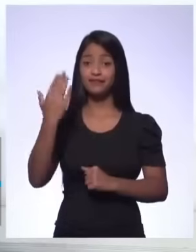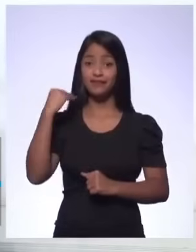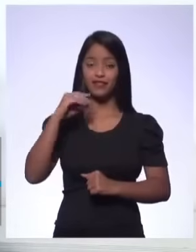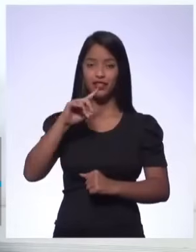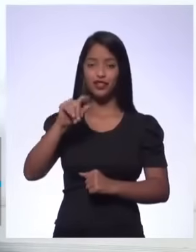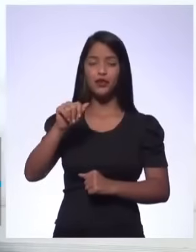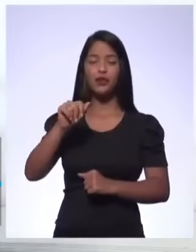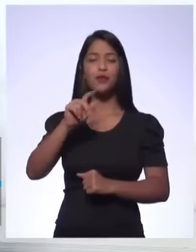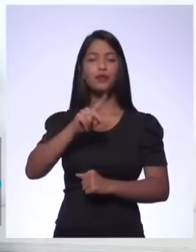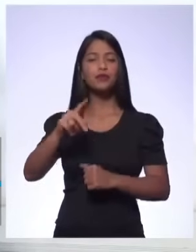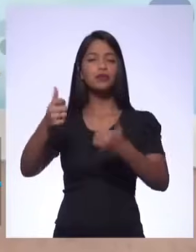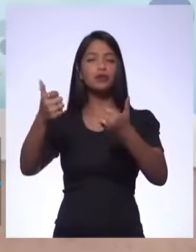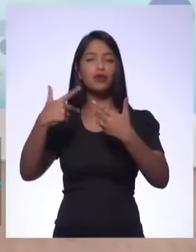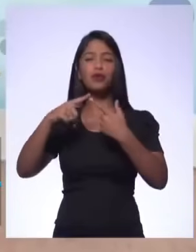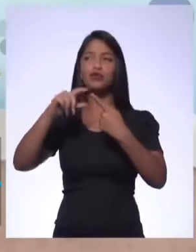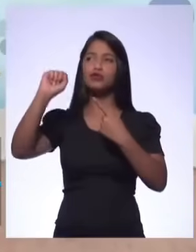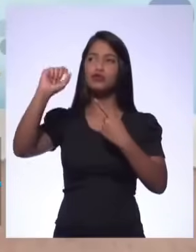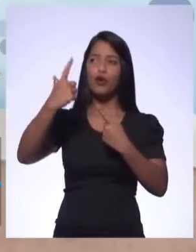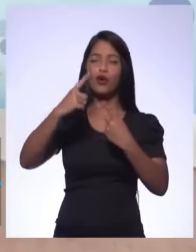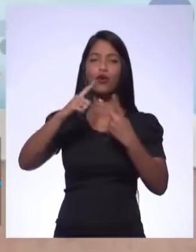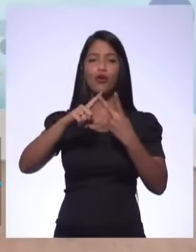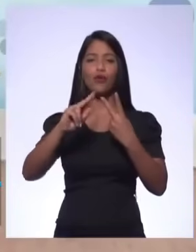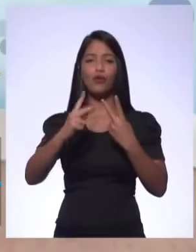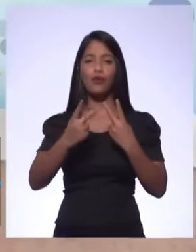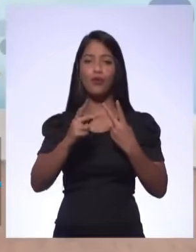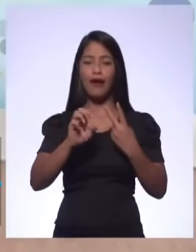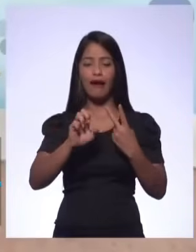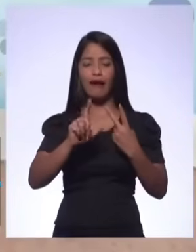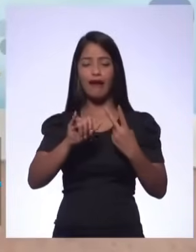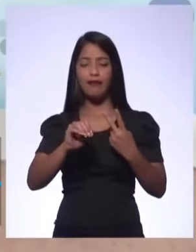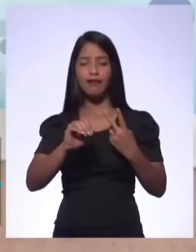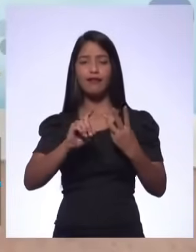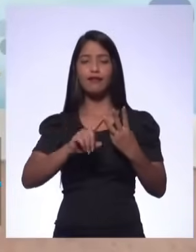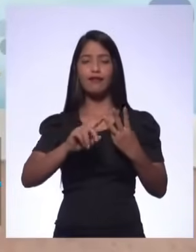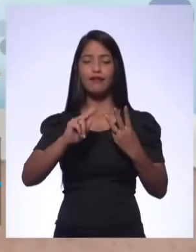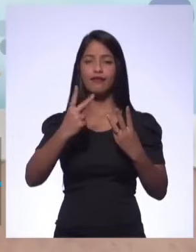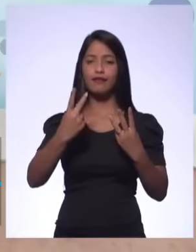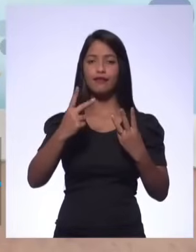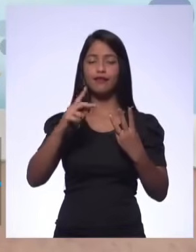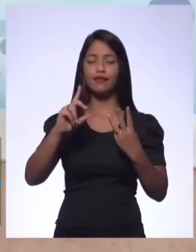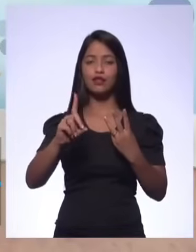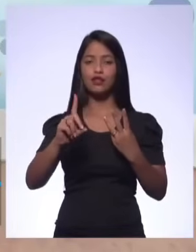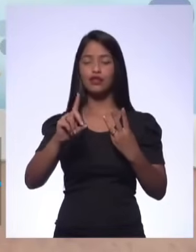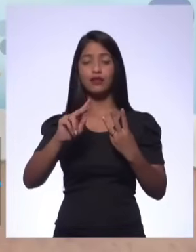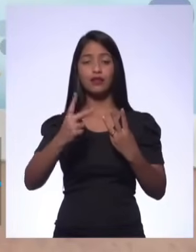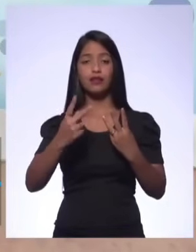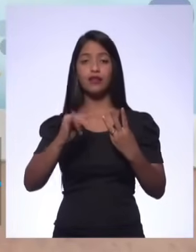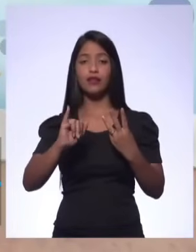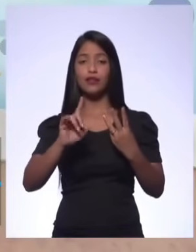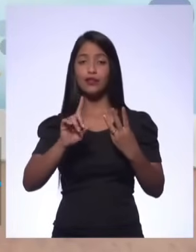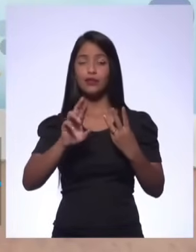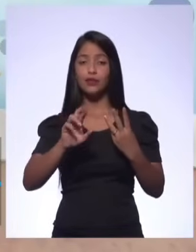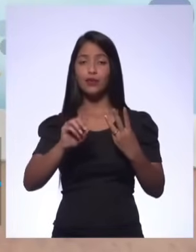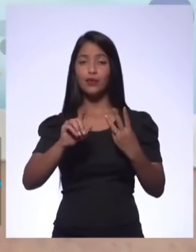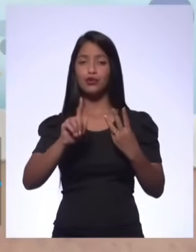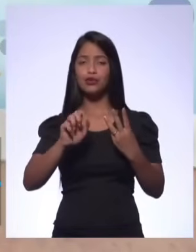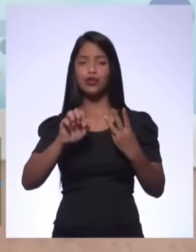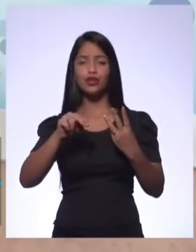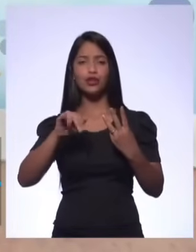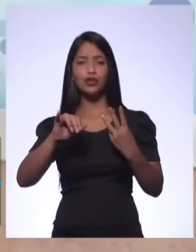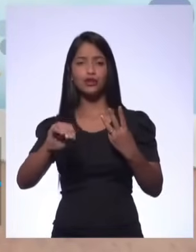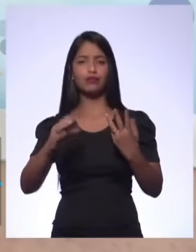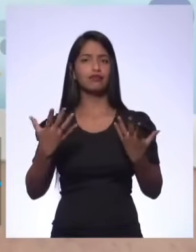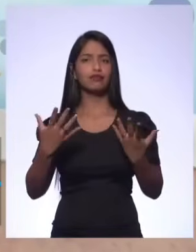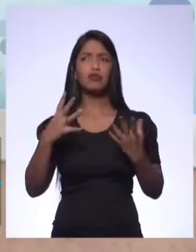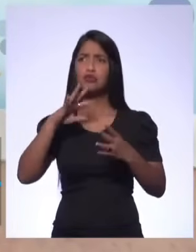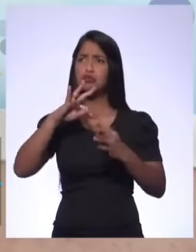sol, né? Do hélio, do hidrogênio, é química, tá bom? Então a gente vai ter que parar um pouquinho com esse negócio. Isso é química, isso é natural.